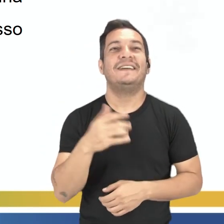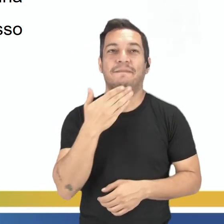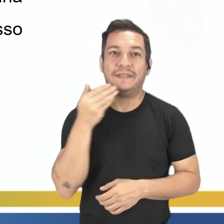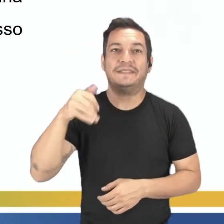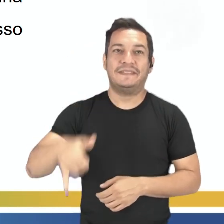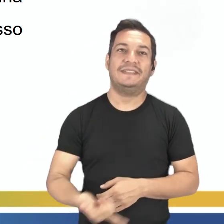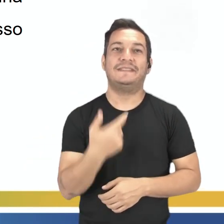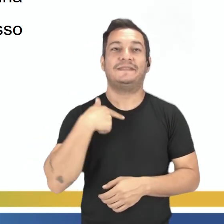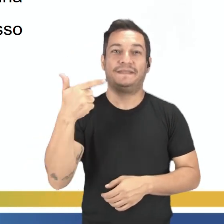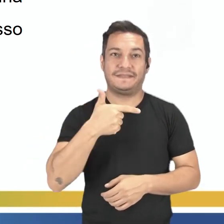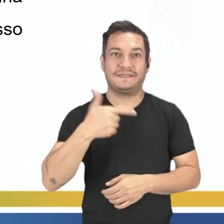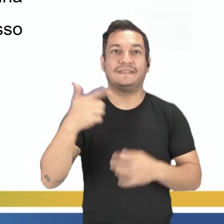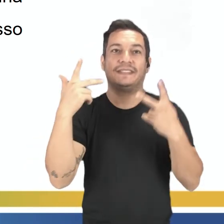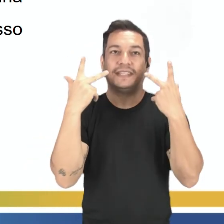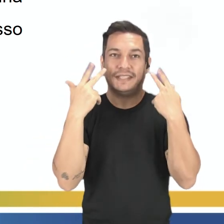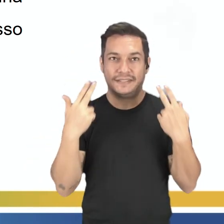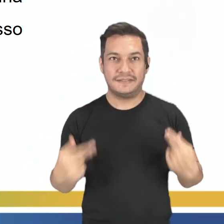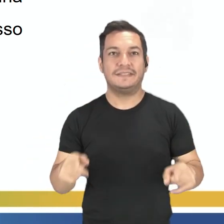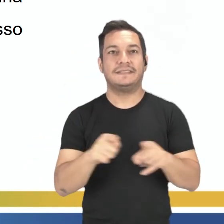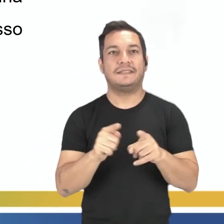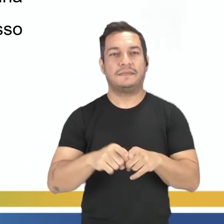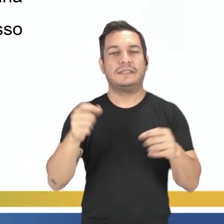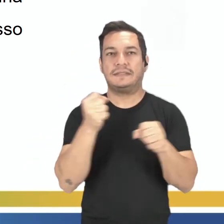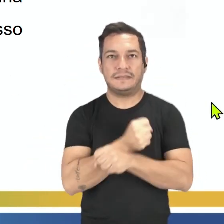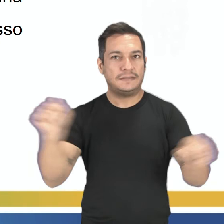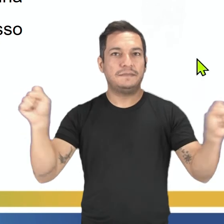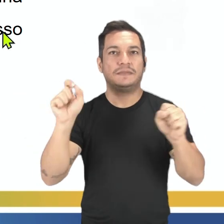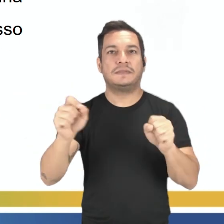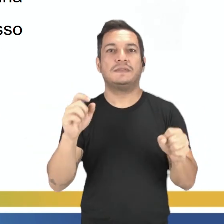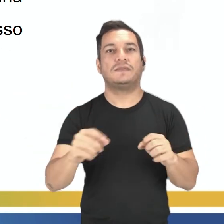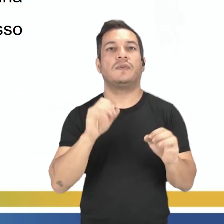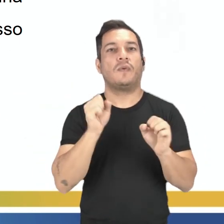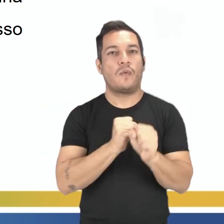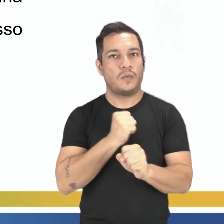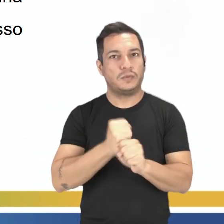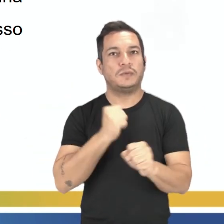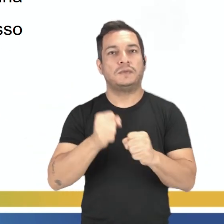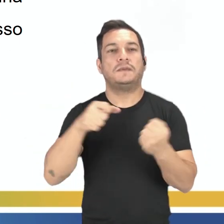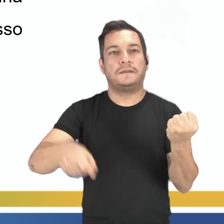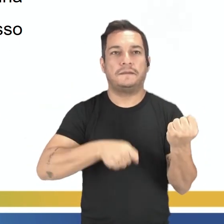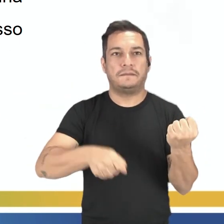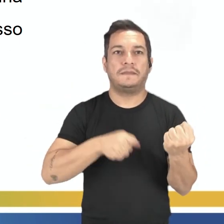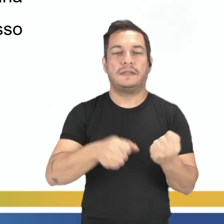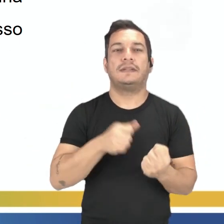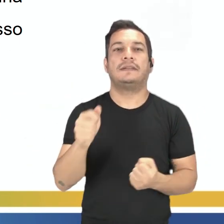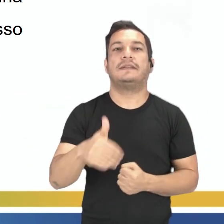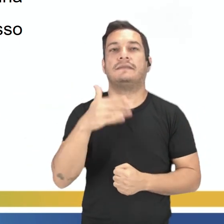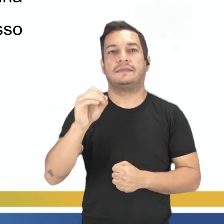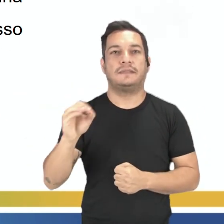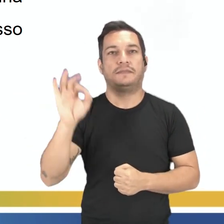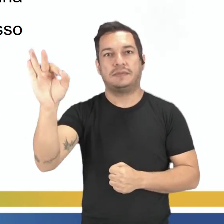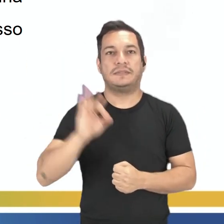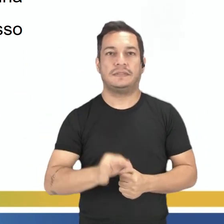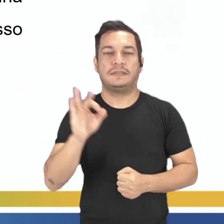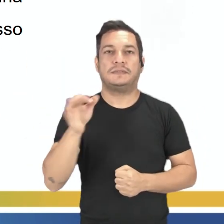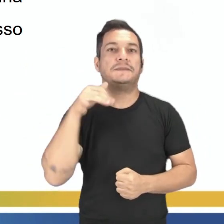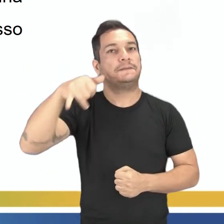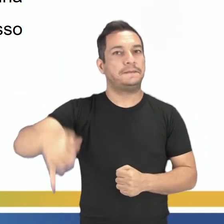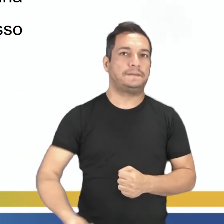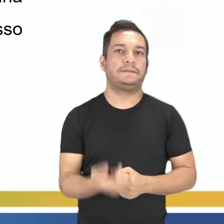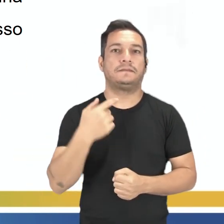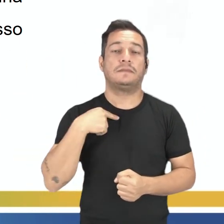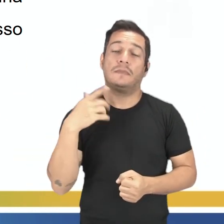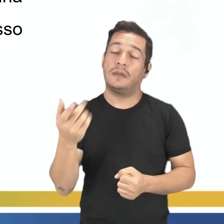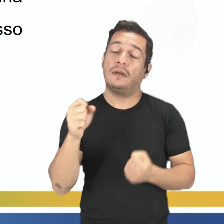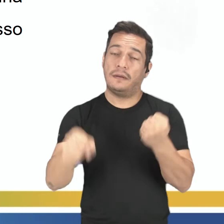E segundo, a natureza torna impossível construir uma máquina térmica com 100% de rendimento. Ou seja,